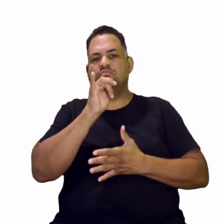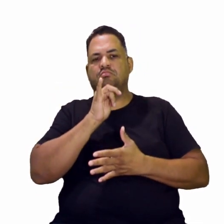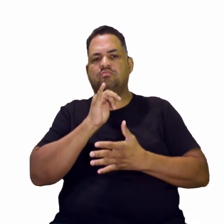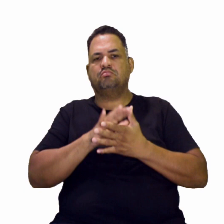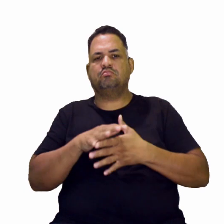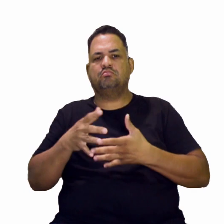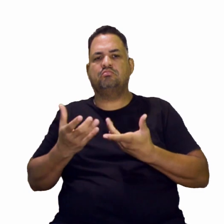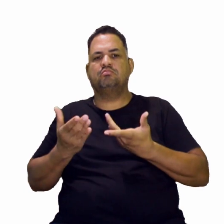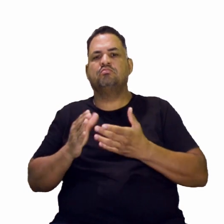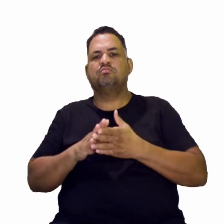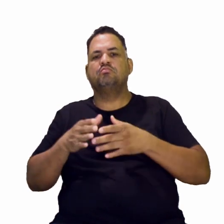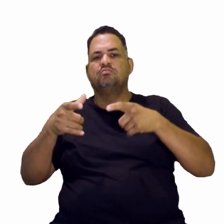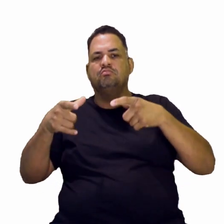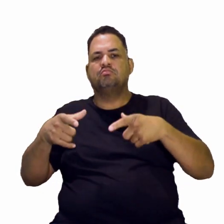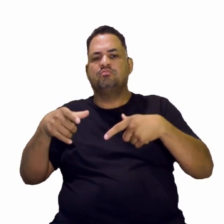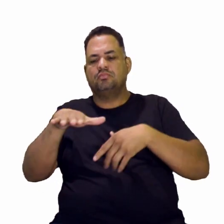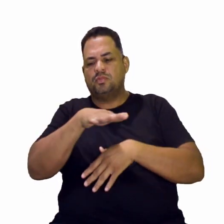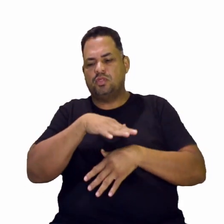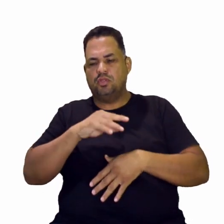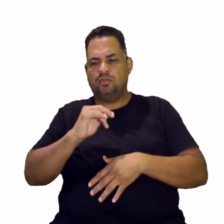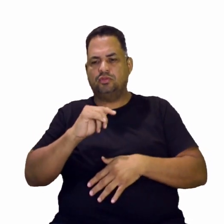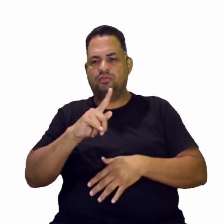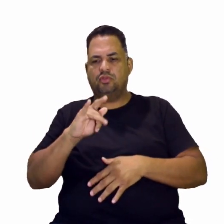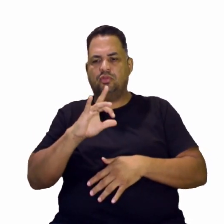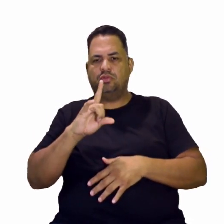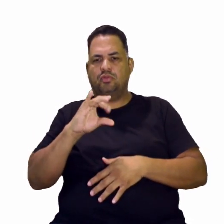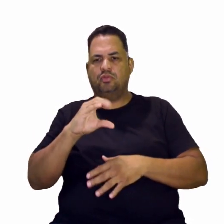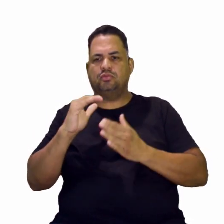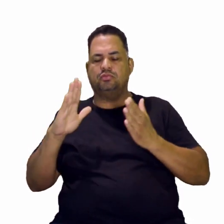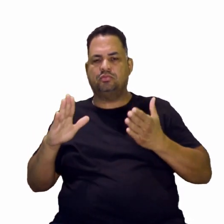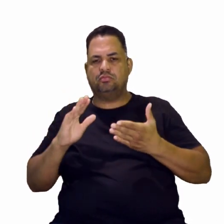em zoológicos ou em lugares para promover